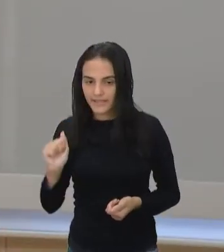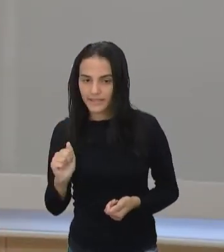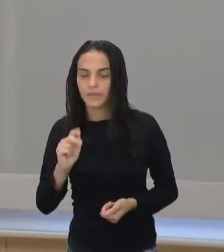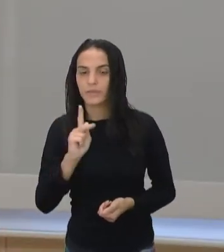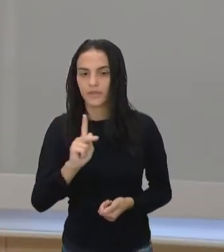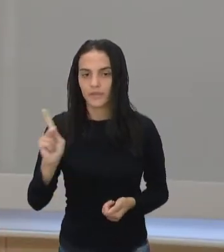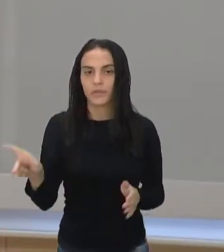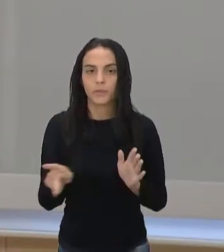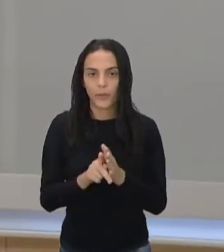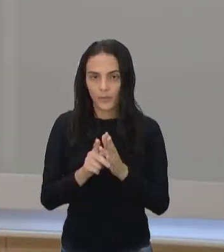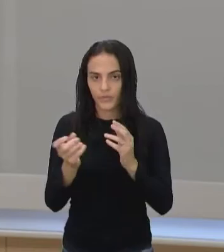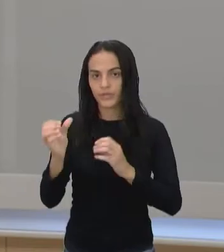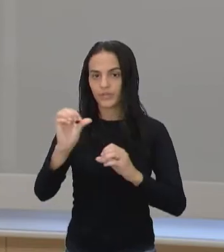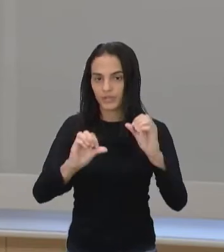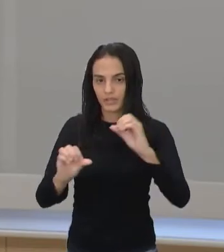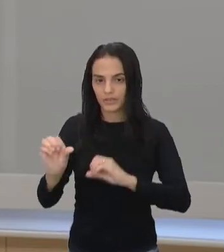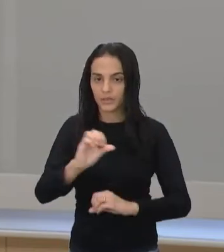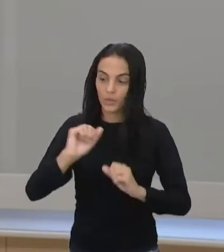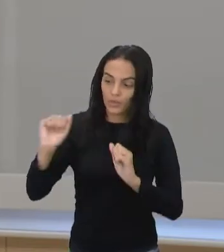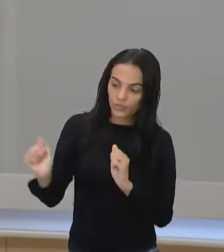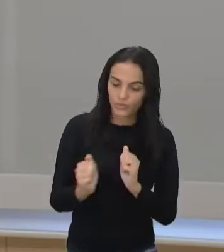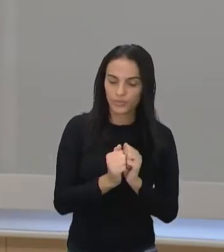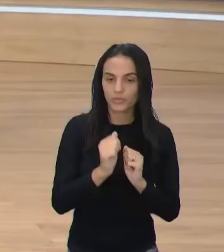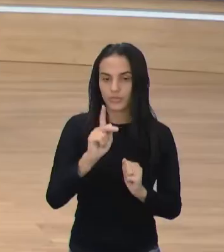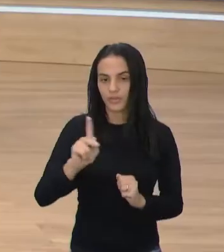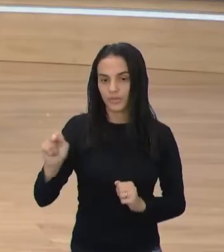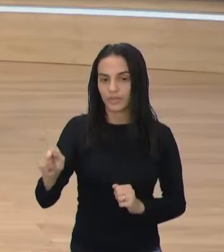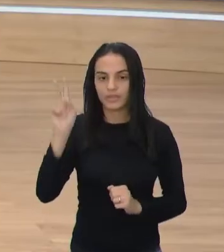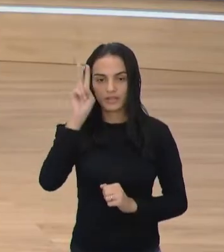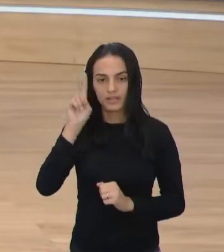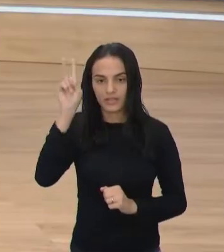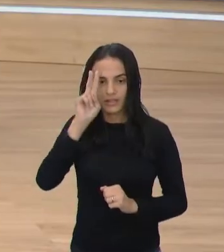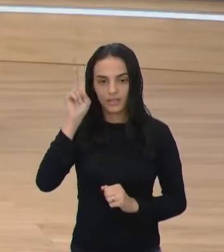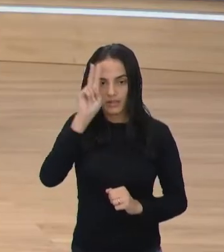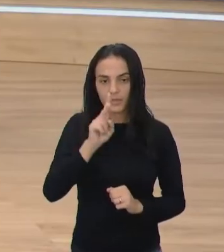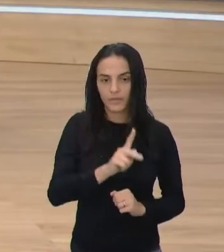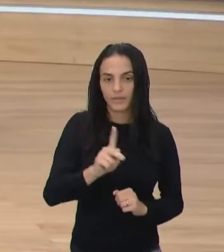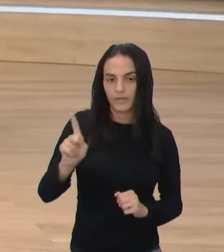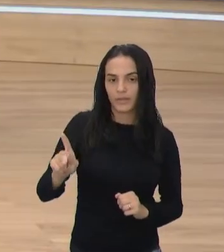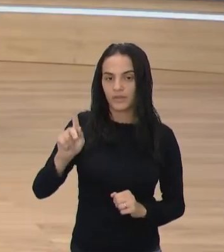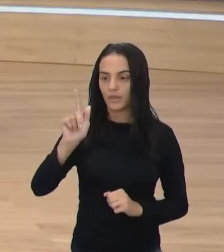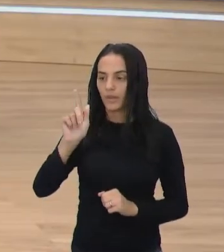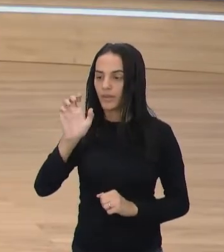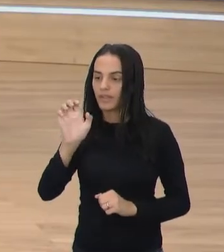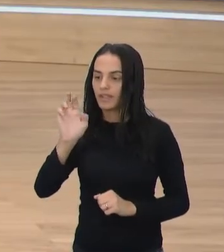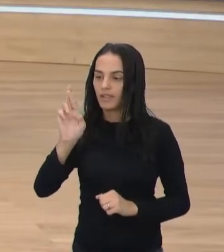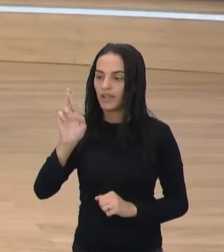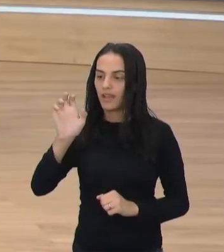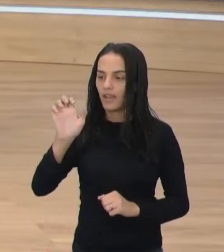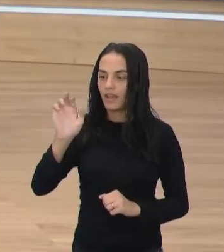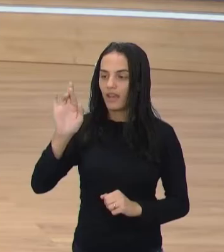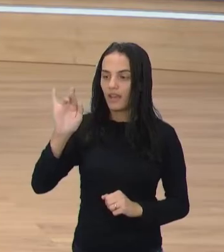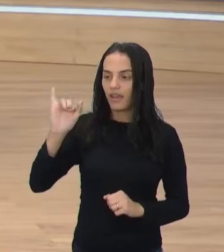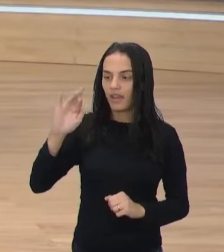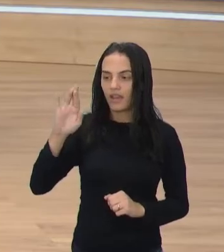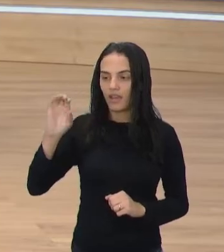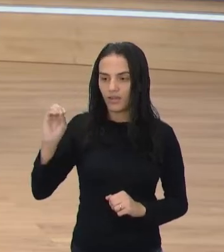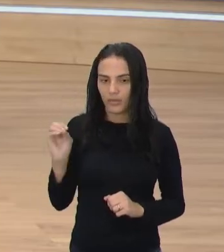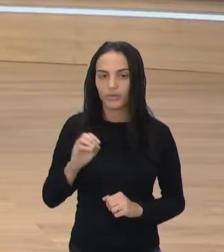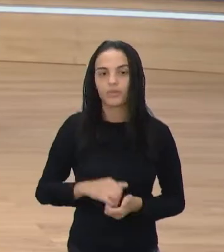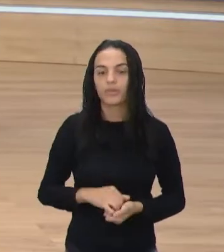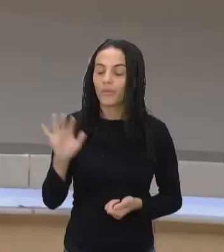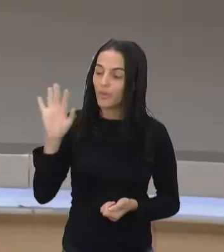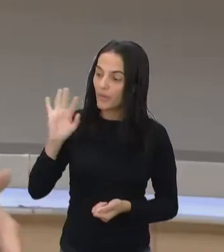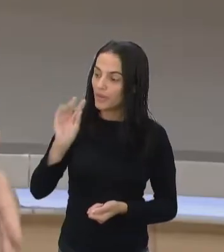Química, e ao meu lado aqui está o professor de História, o professor Guerreiro. Bom dia, professor. Olá, professor